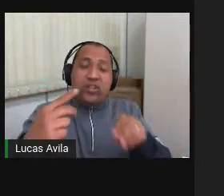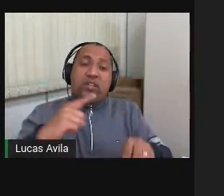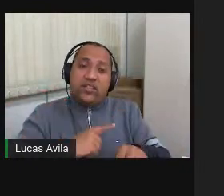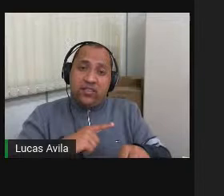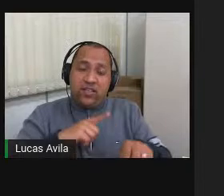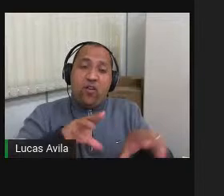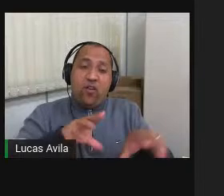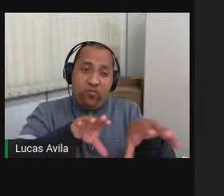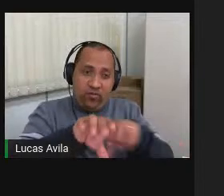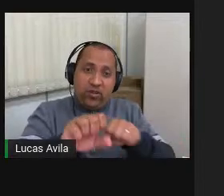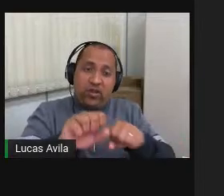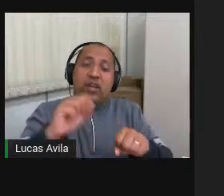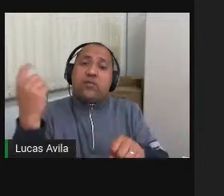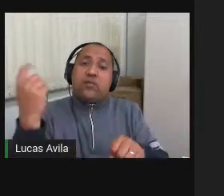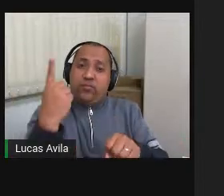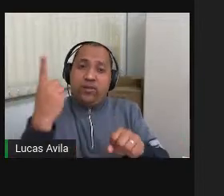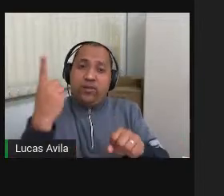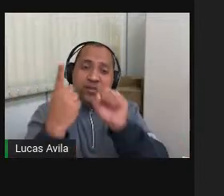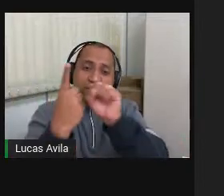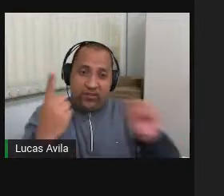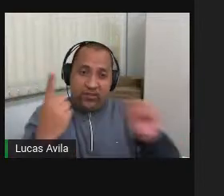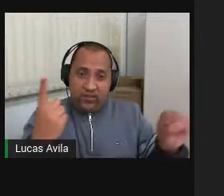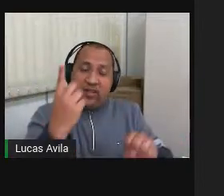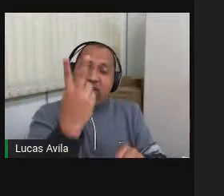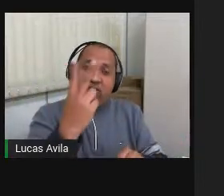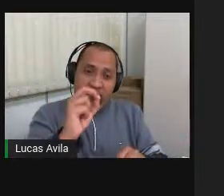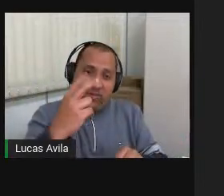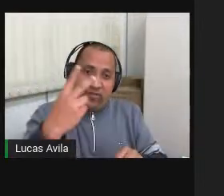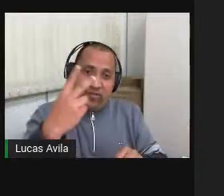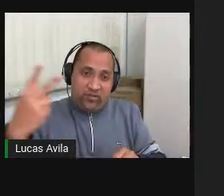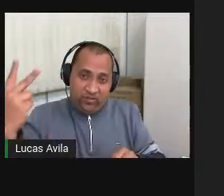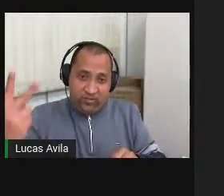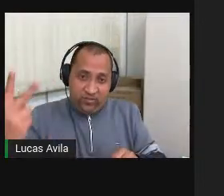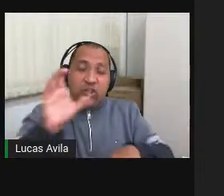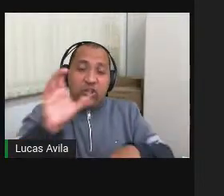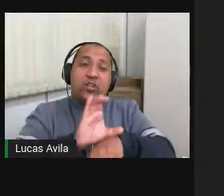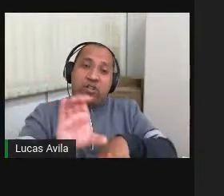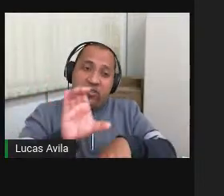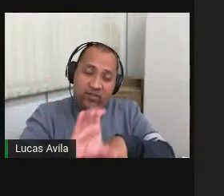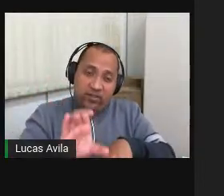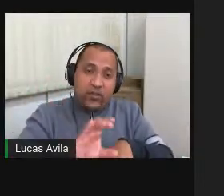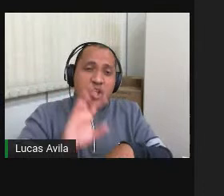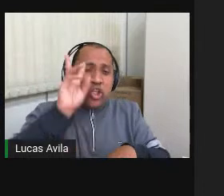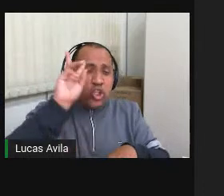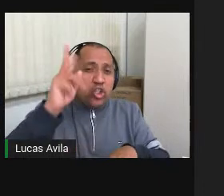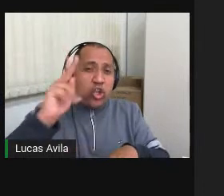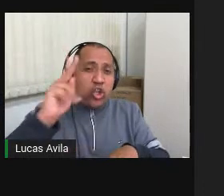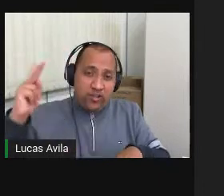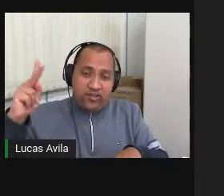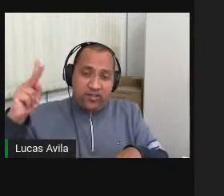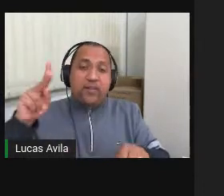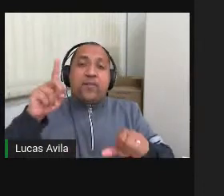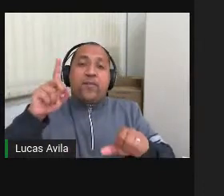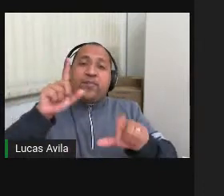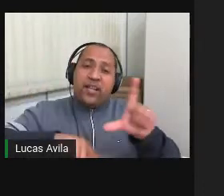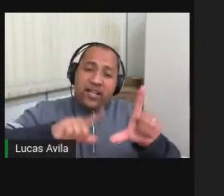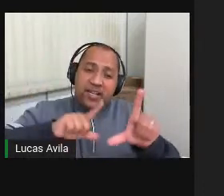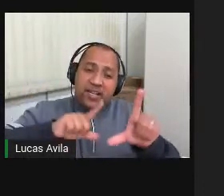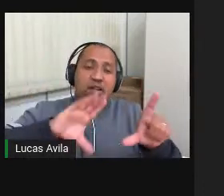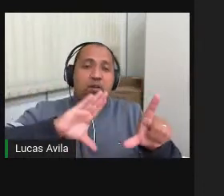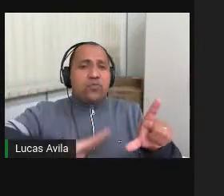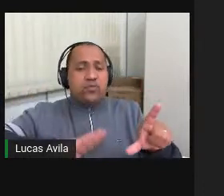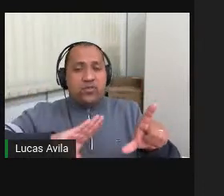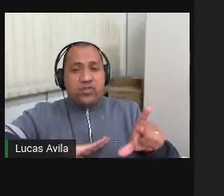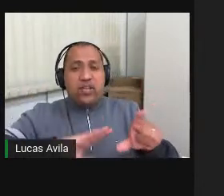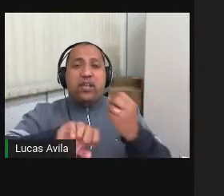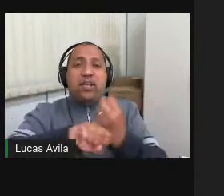do primeiro semestre de 2022 dos cursos de História, Letras, Português, Educação à